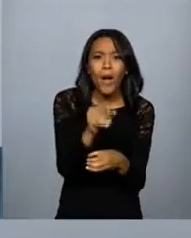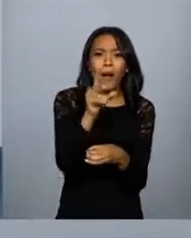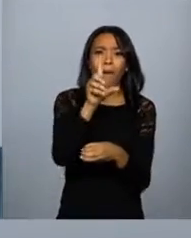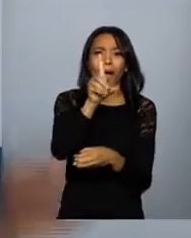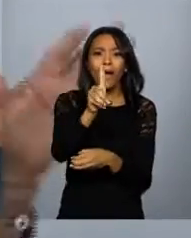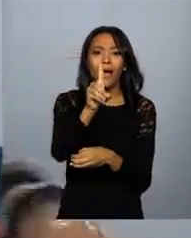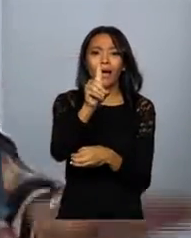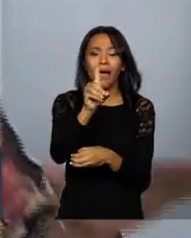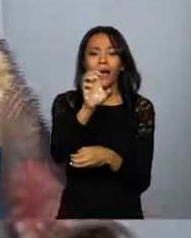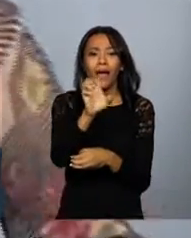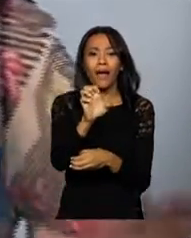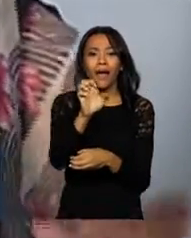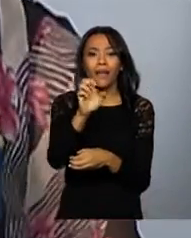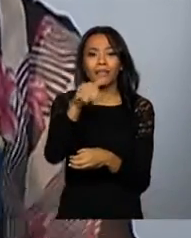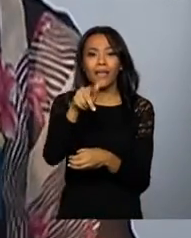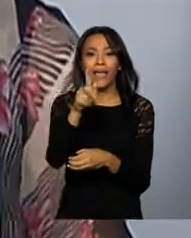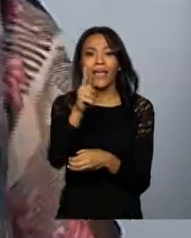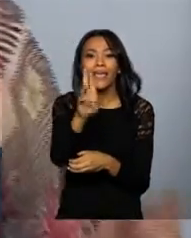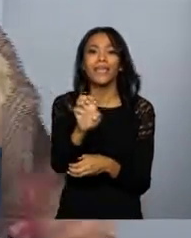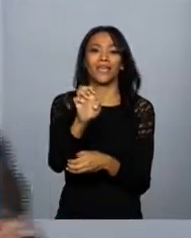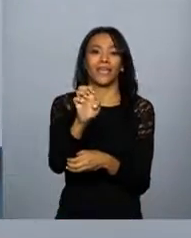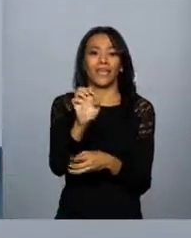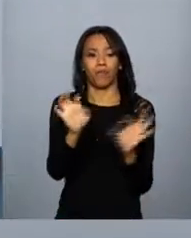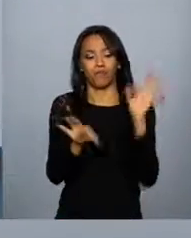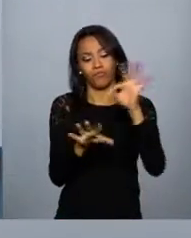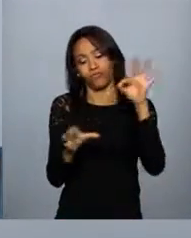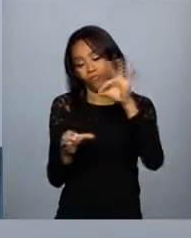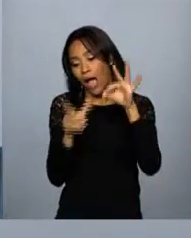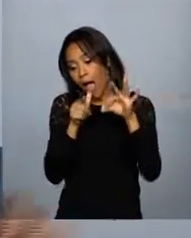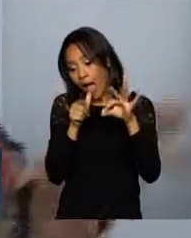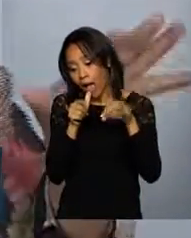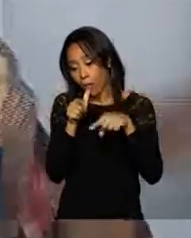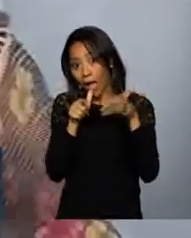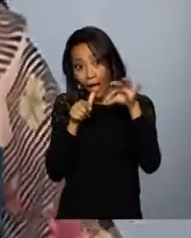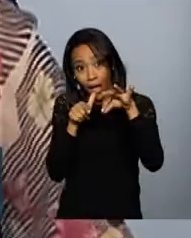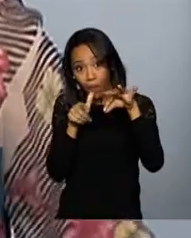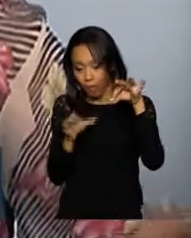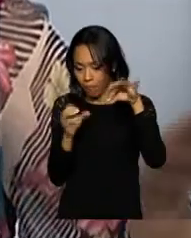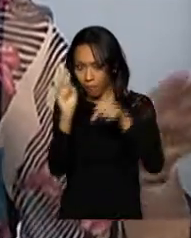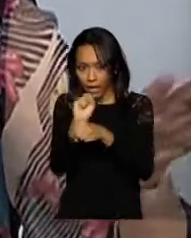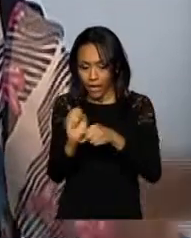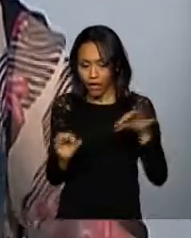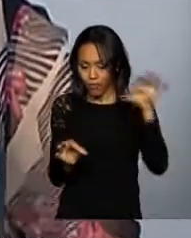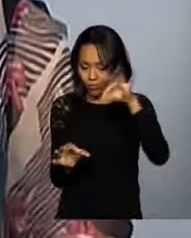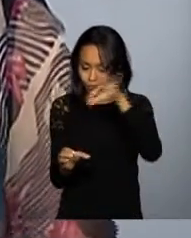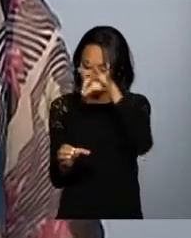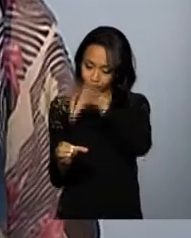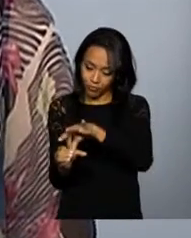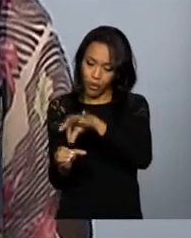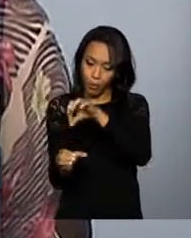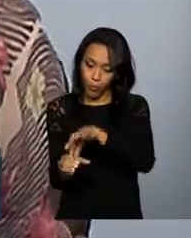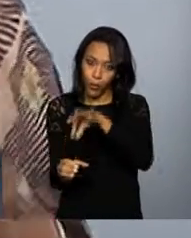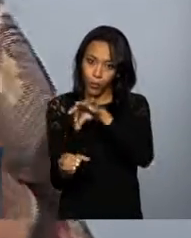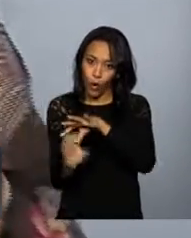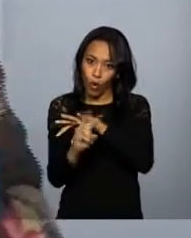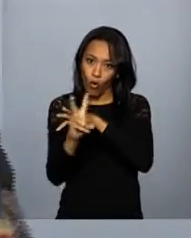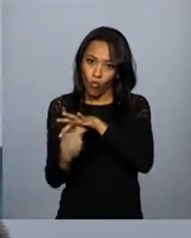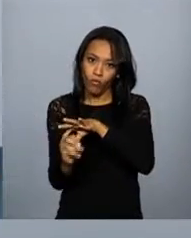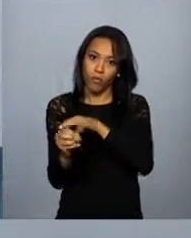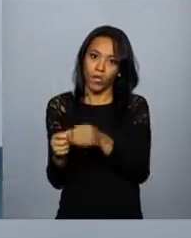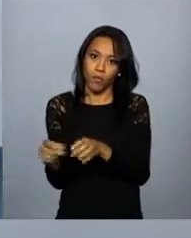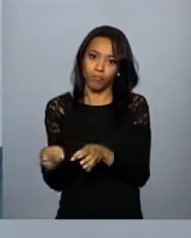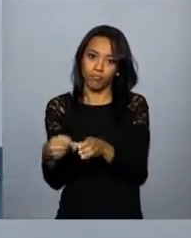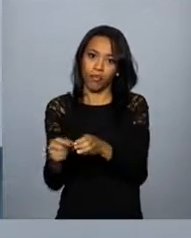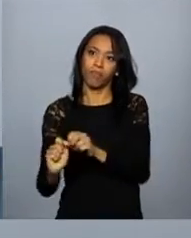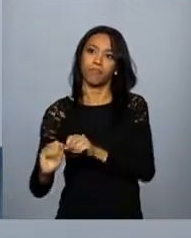dengue. Teve água parada, a fêmea vai lá e coloca os ovos. Nós